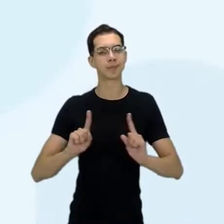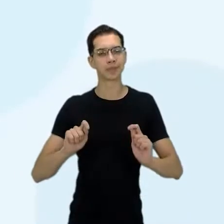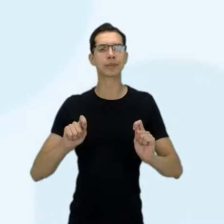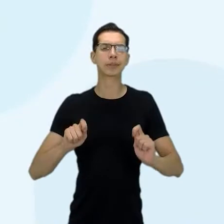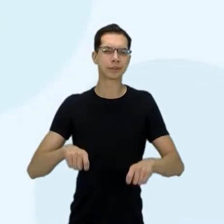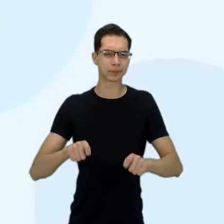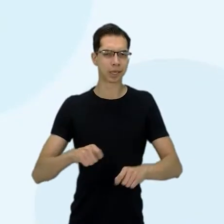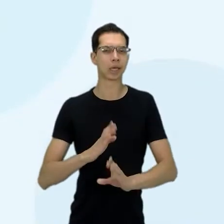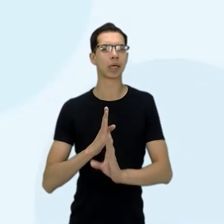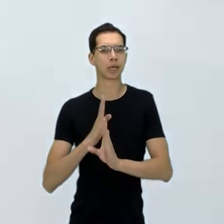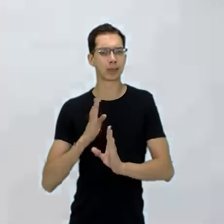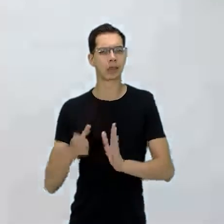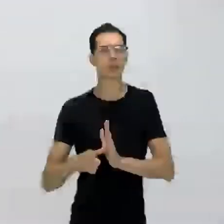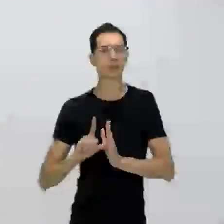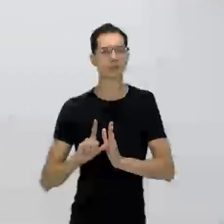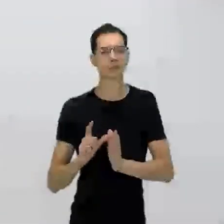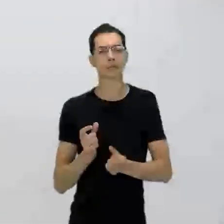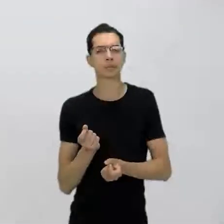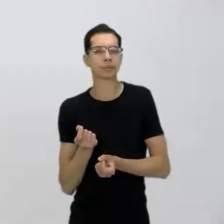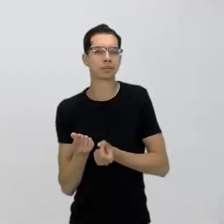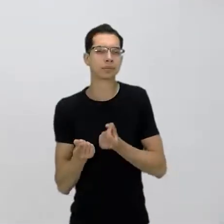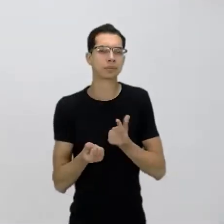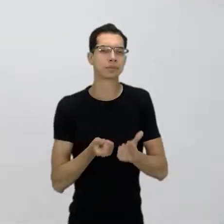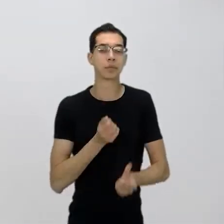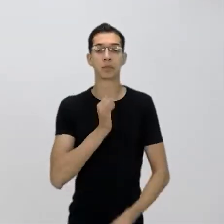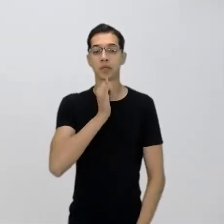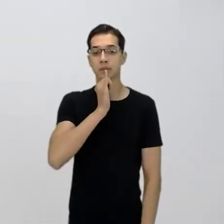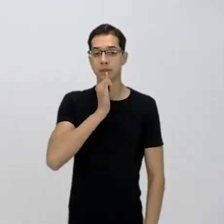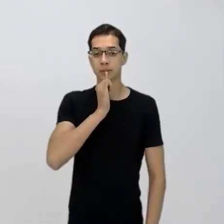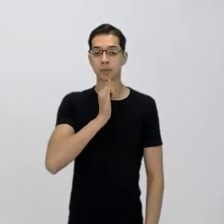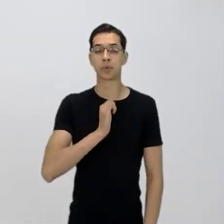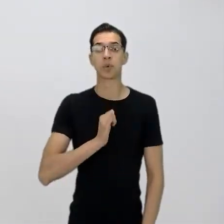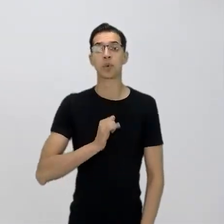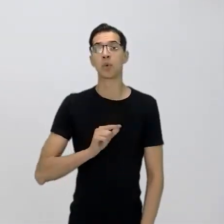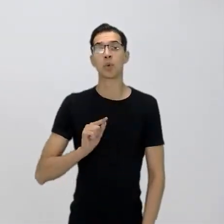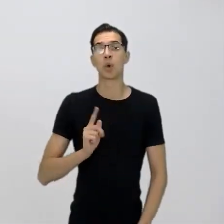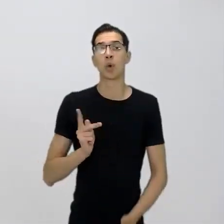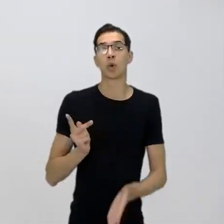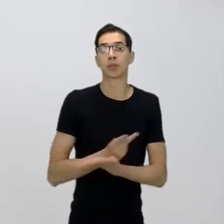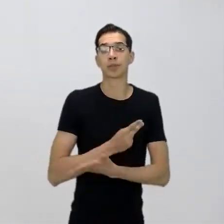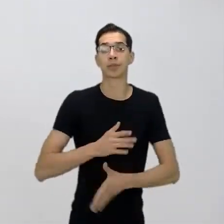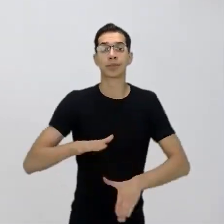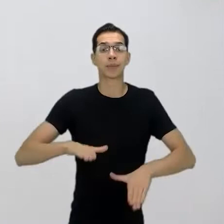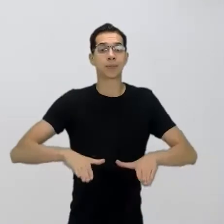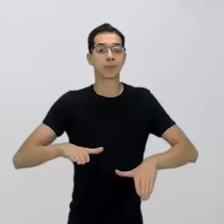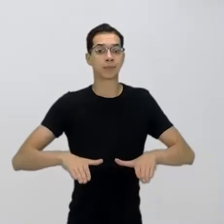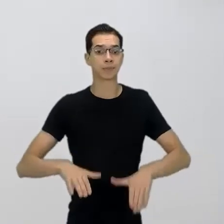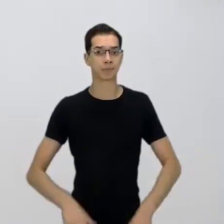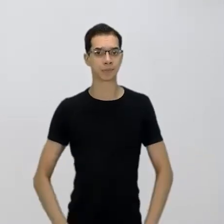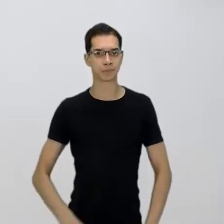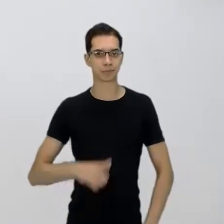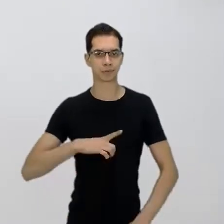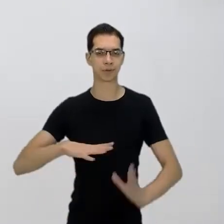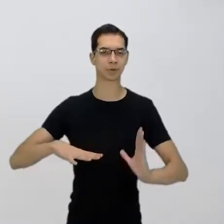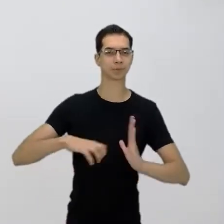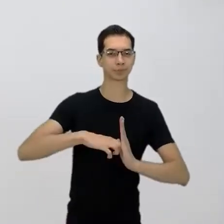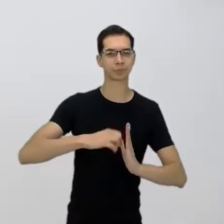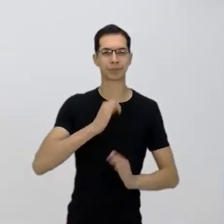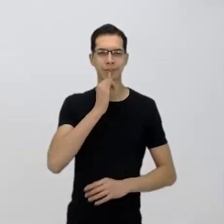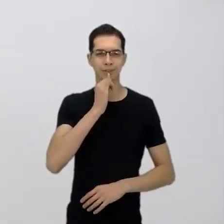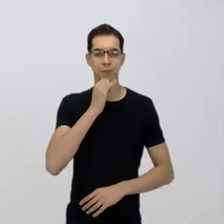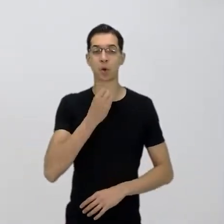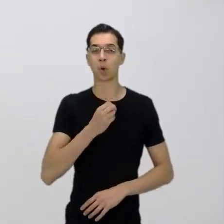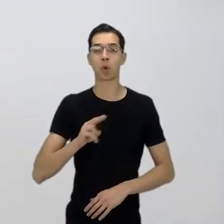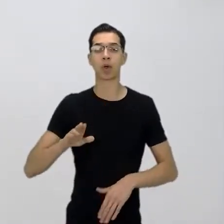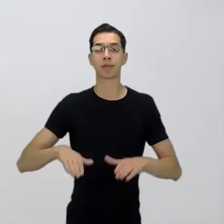exemplo, o que acontece em determinadas situações de colisões ou de queda livre, se eu abandonar um corpo